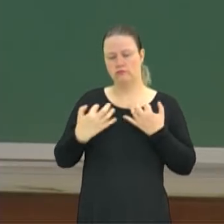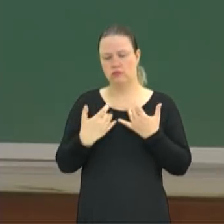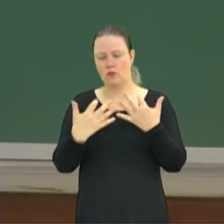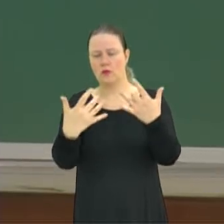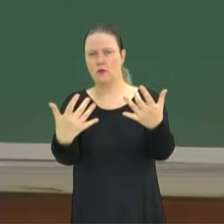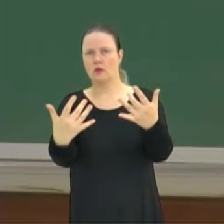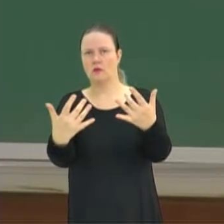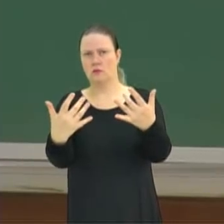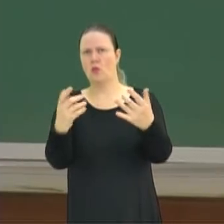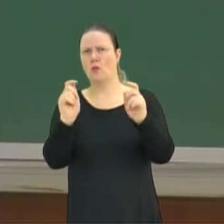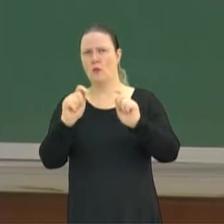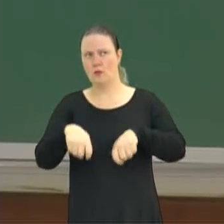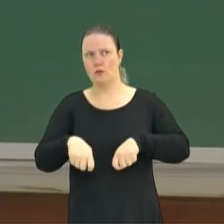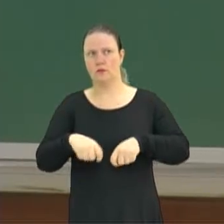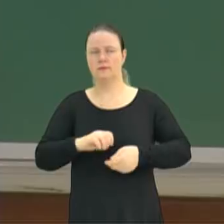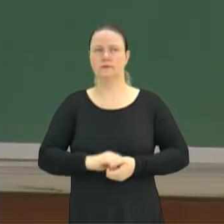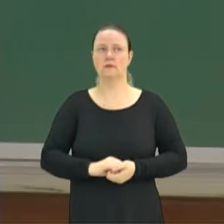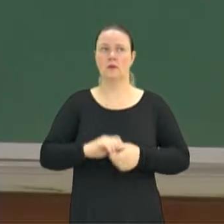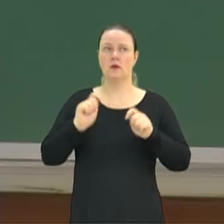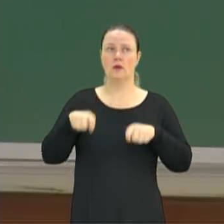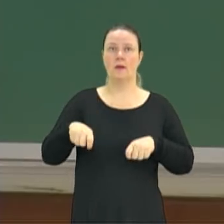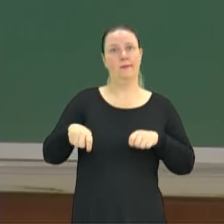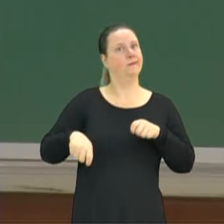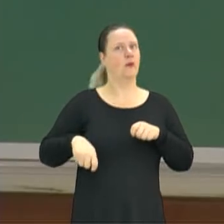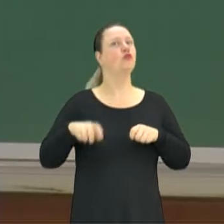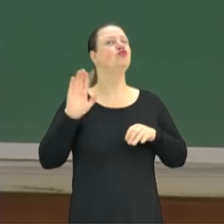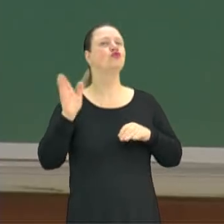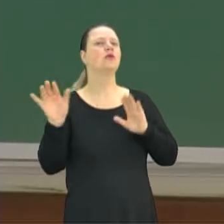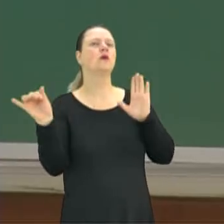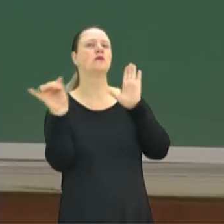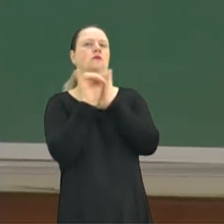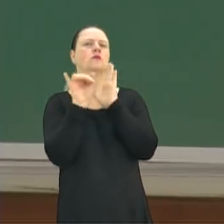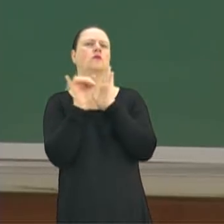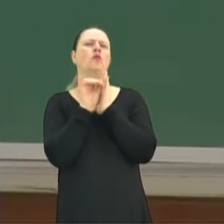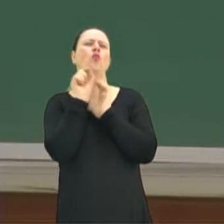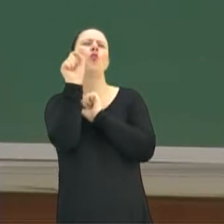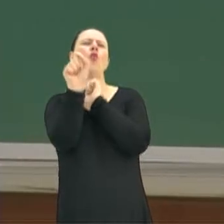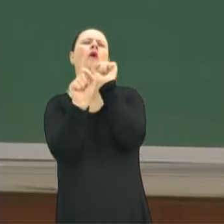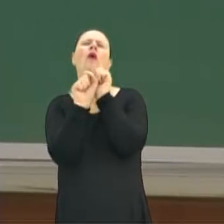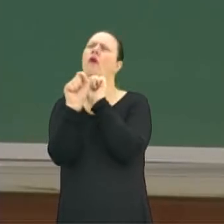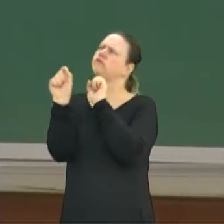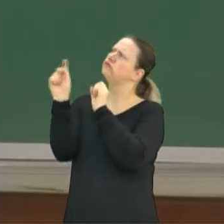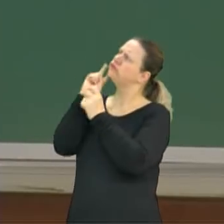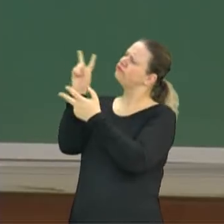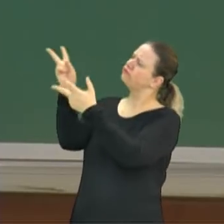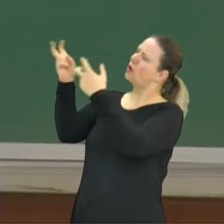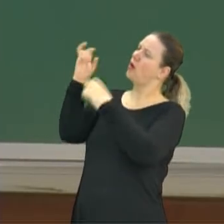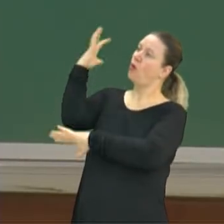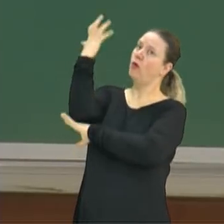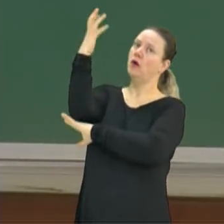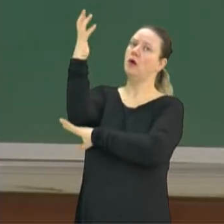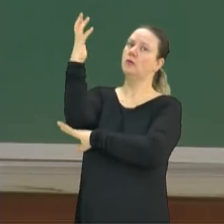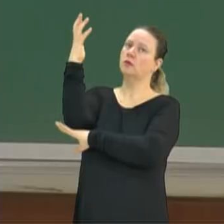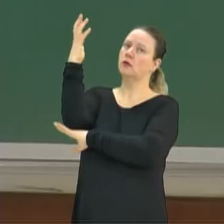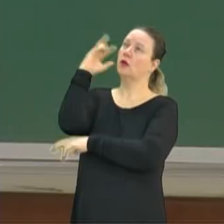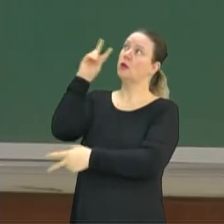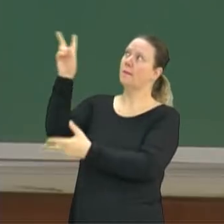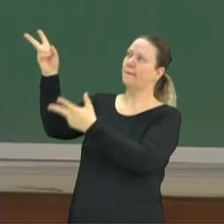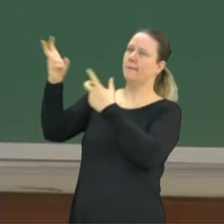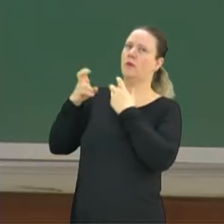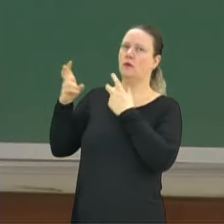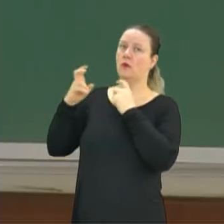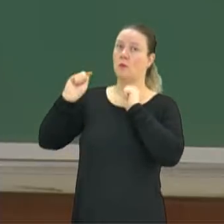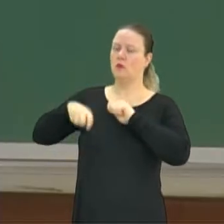não é um produtor grande. Então, a gente já sabe que é uma árvore, certo? Então, uma árvore. Uma árvore pode ser consumida por vários